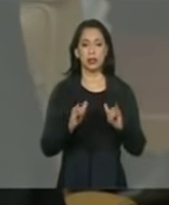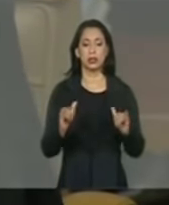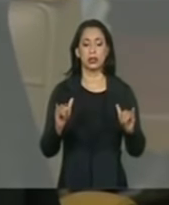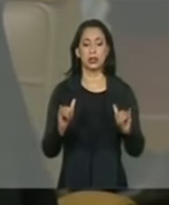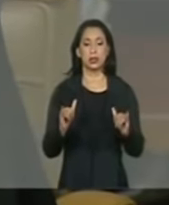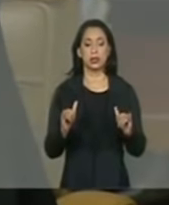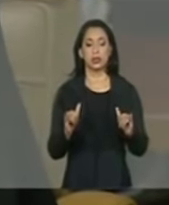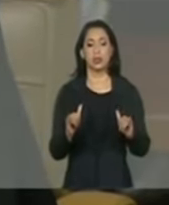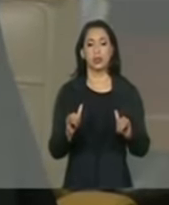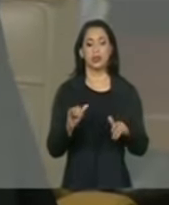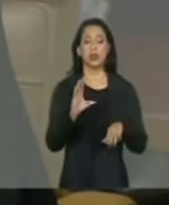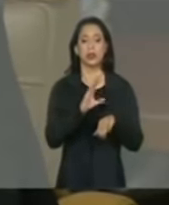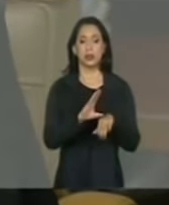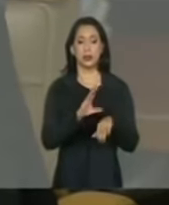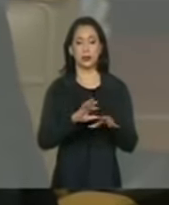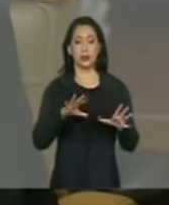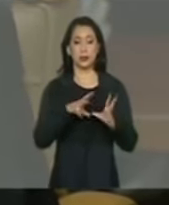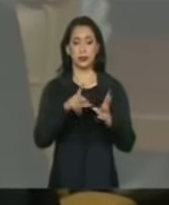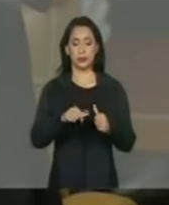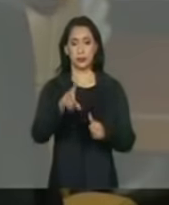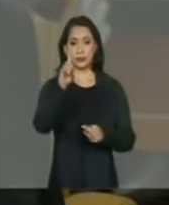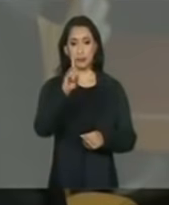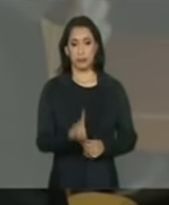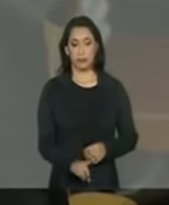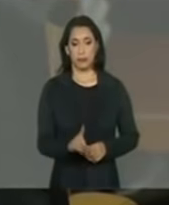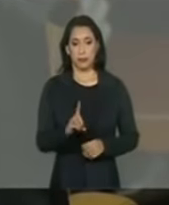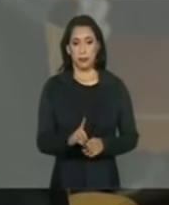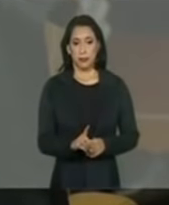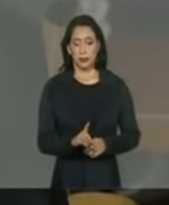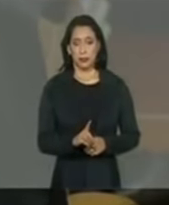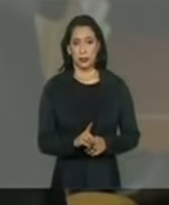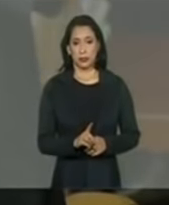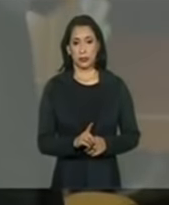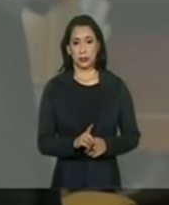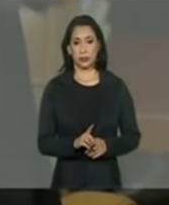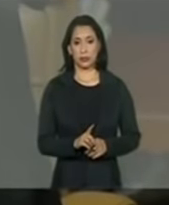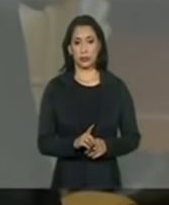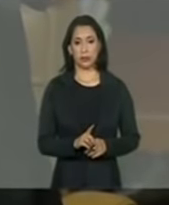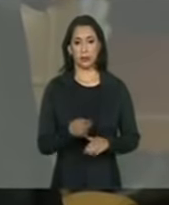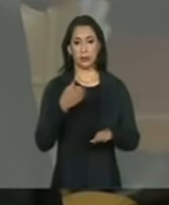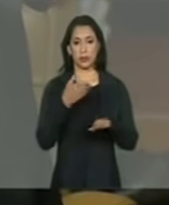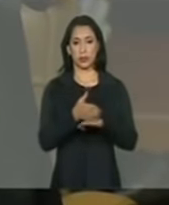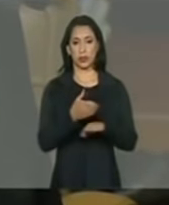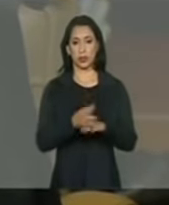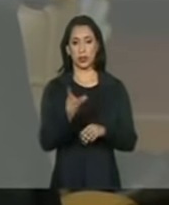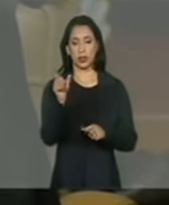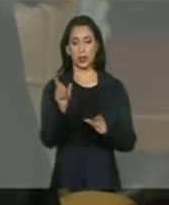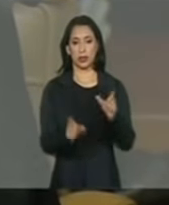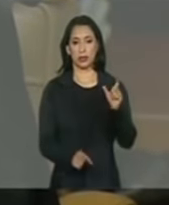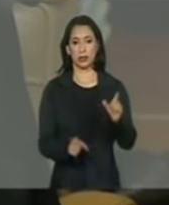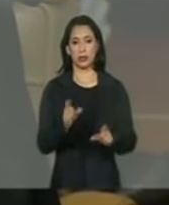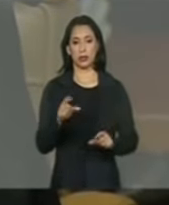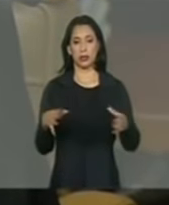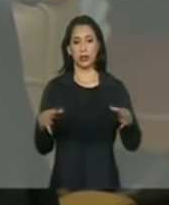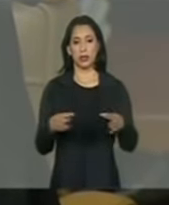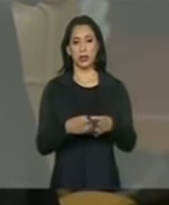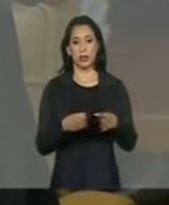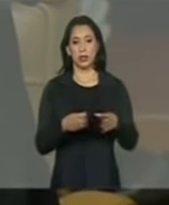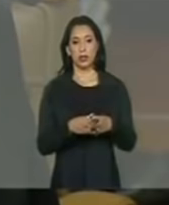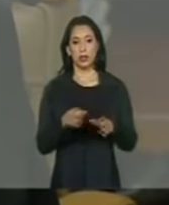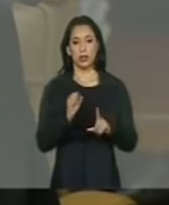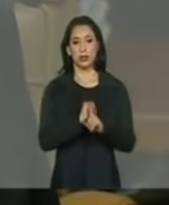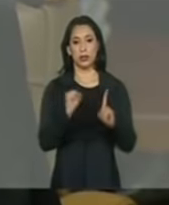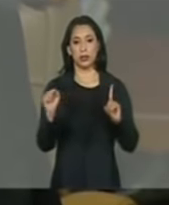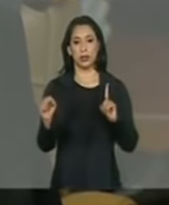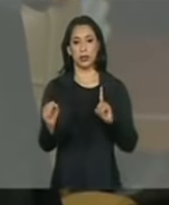funcionais internacionais de direitos como forma de viabilizar o acesso dos indivíduos e dos grupos sociais notadamente